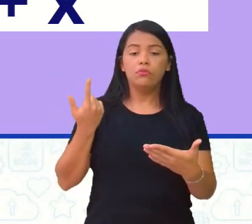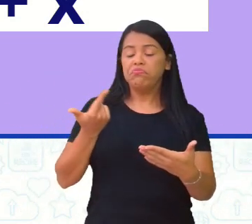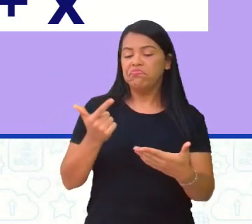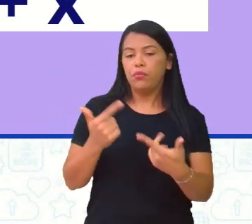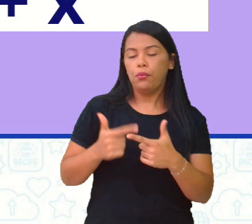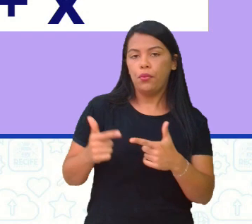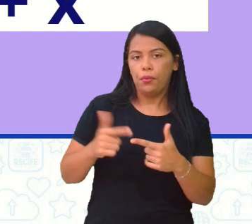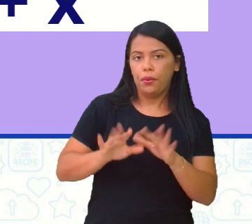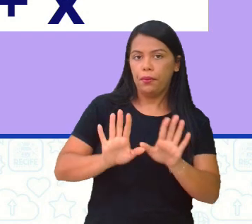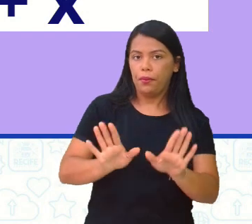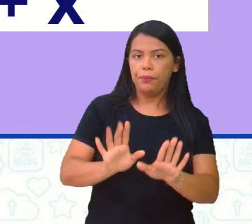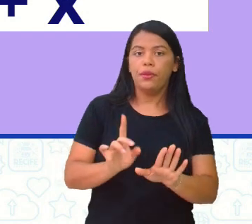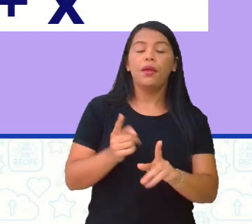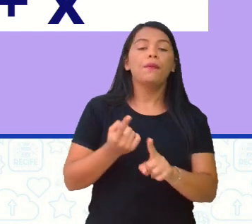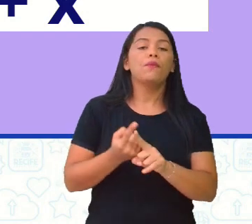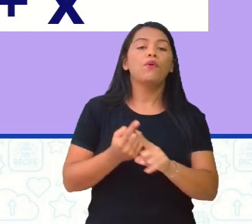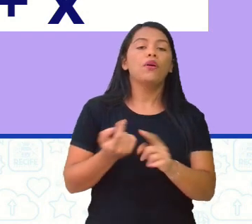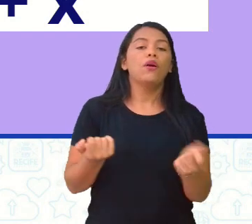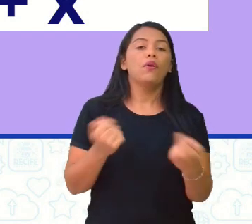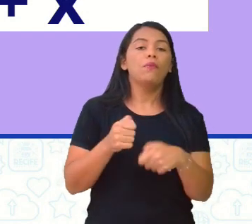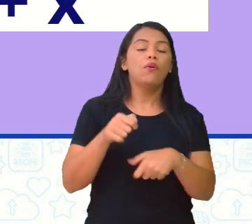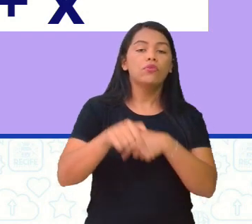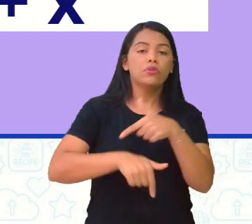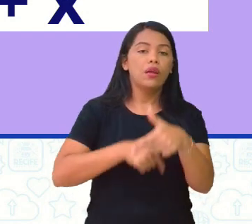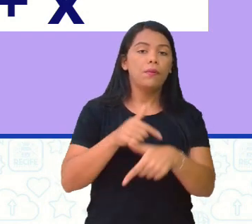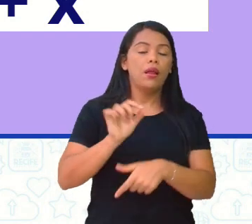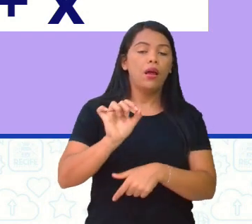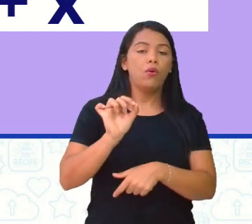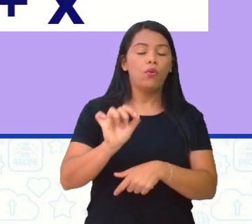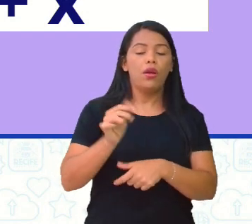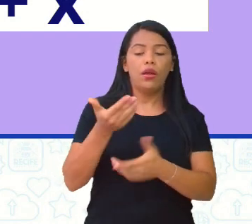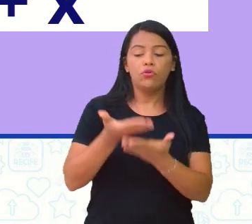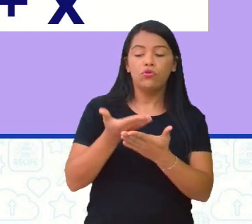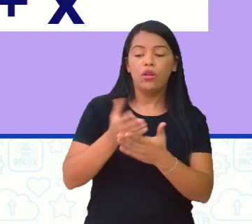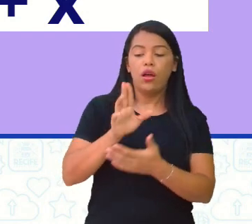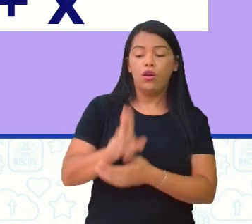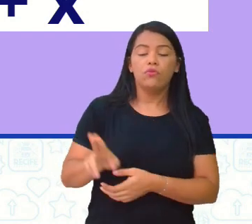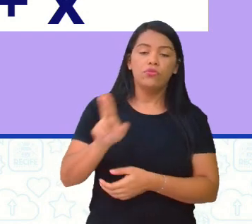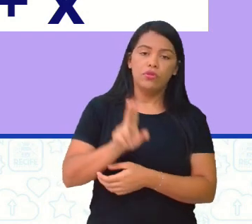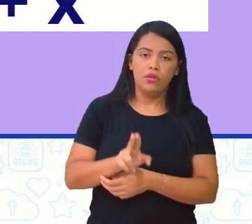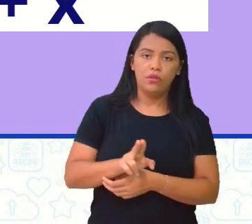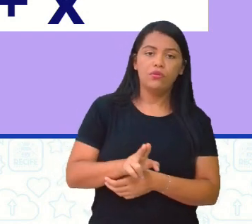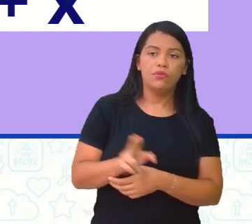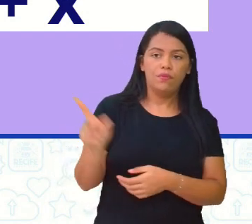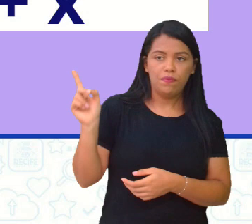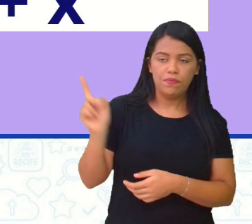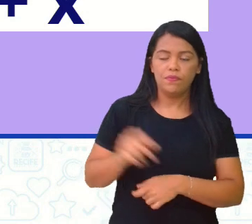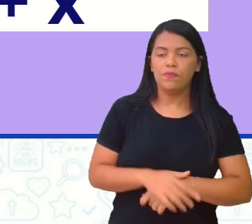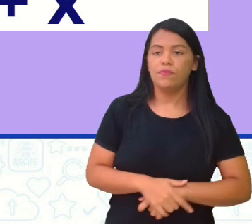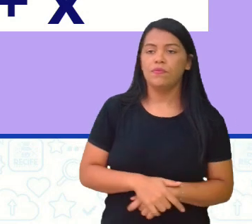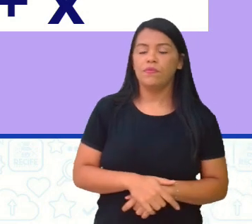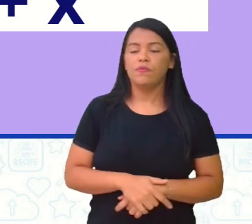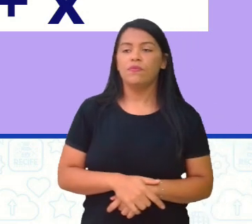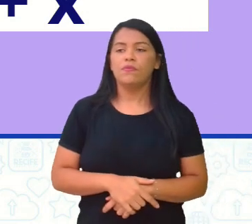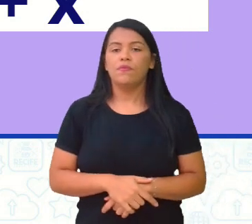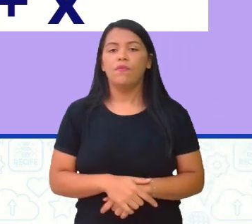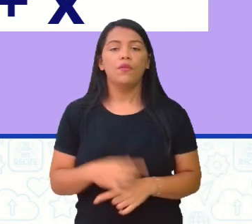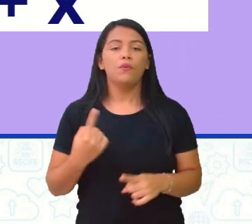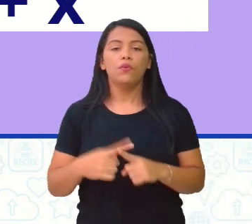Por quê? Porque eu posso trabalhar com a comutatividade na soma. Para que eu estou mostrando